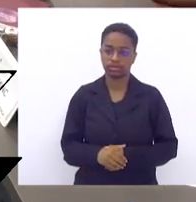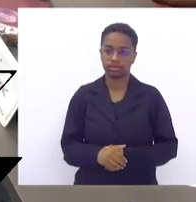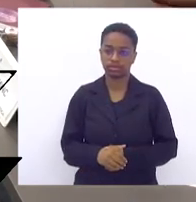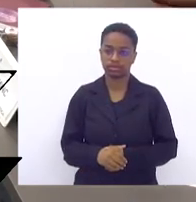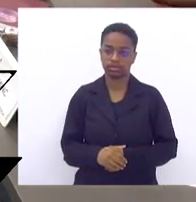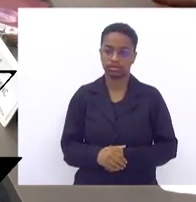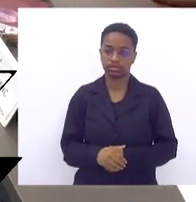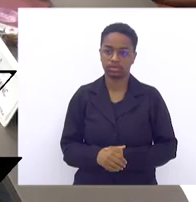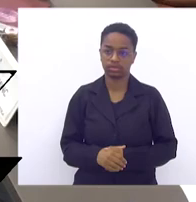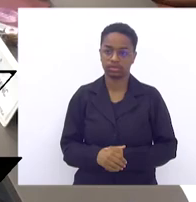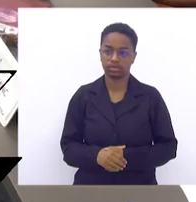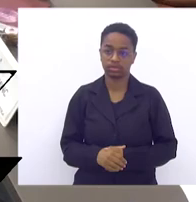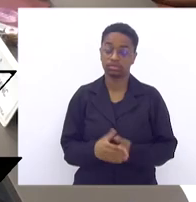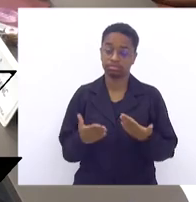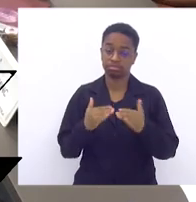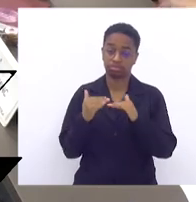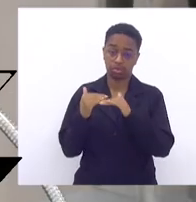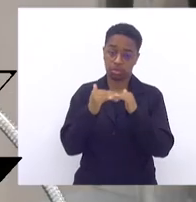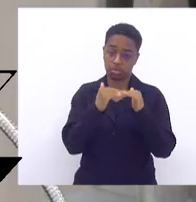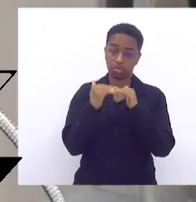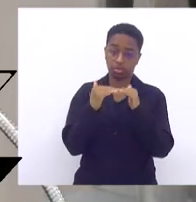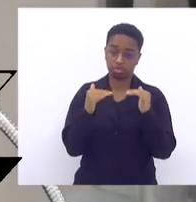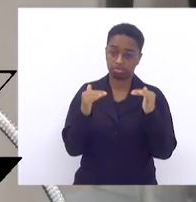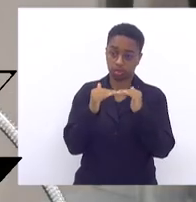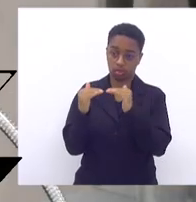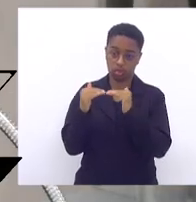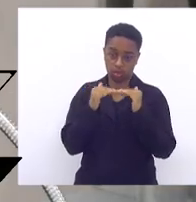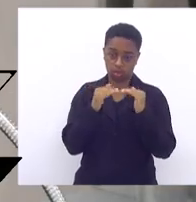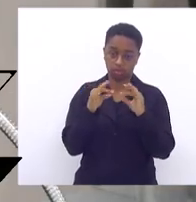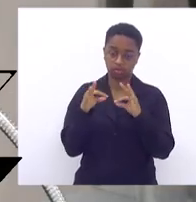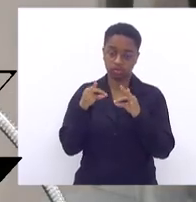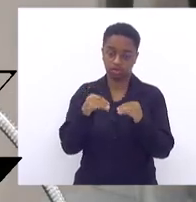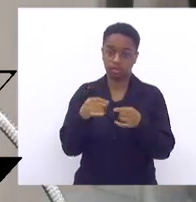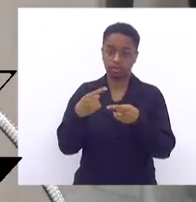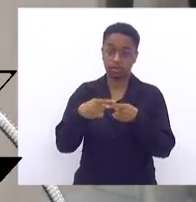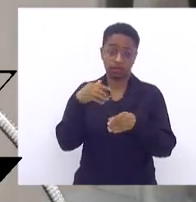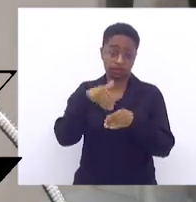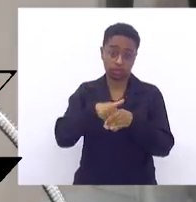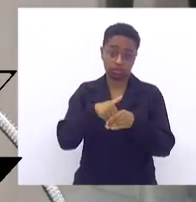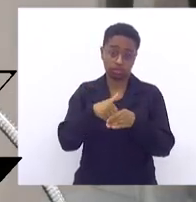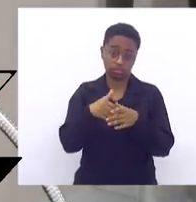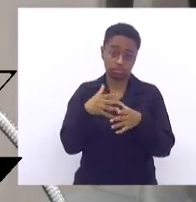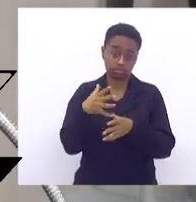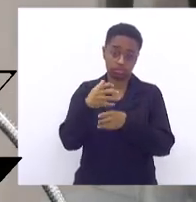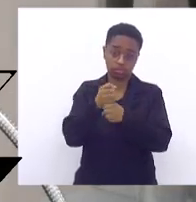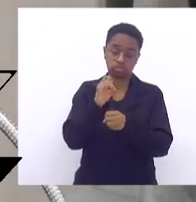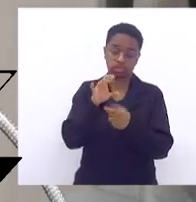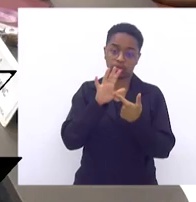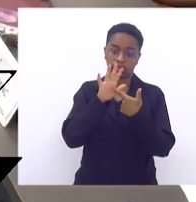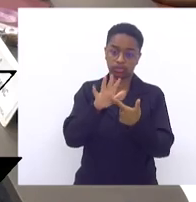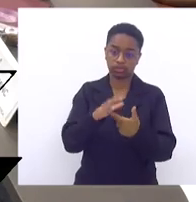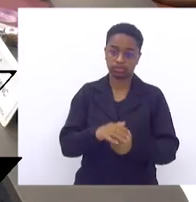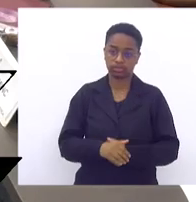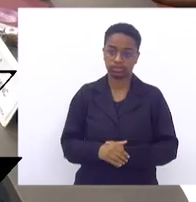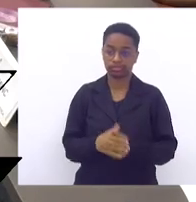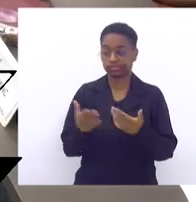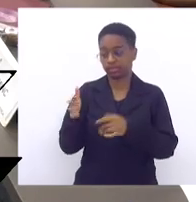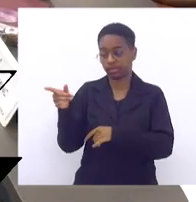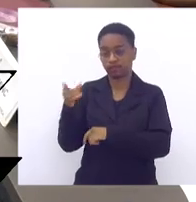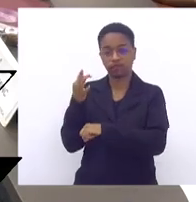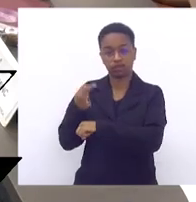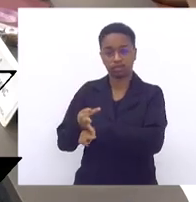Não, por unanimidade. É, por unanimidade. O voto já está... O voto não conta o voto, ele só foi apresentado. Ele não está presente, então...